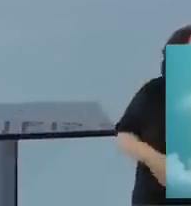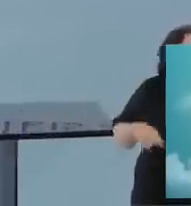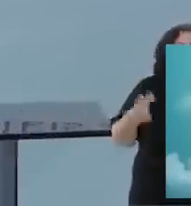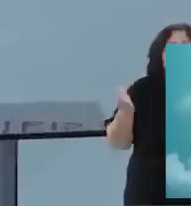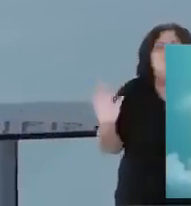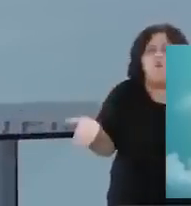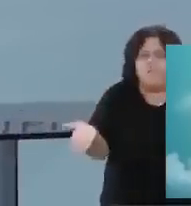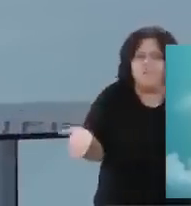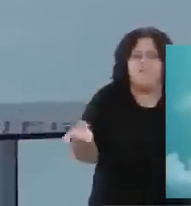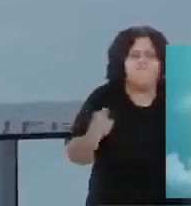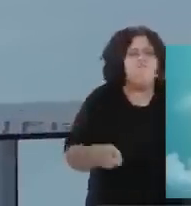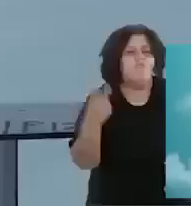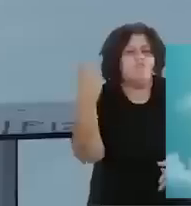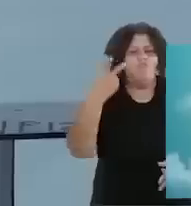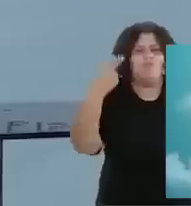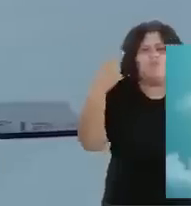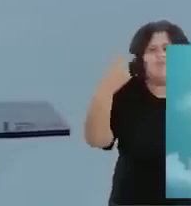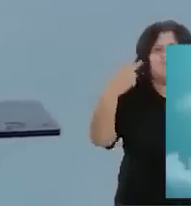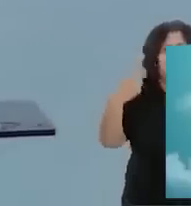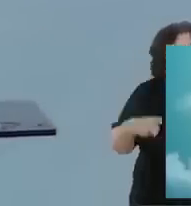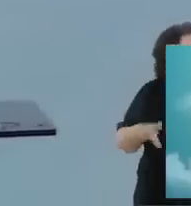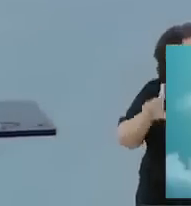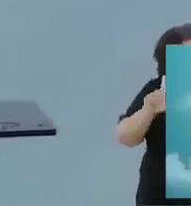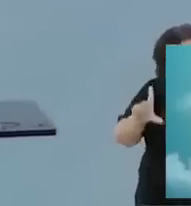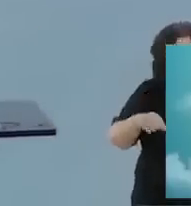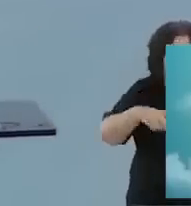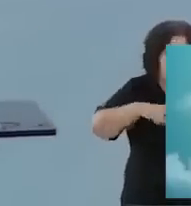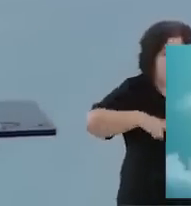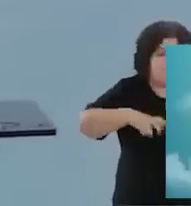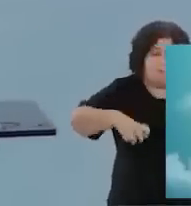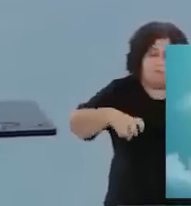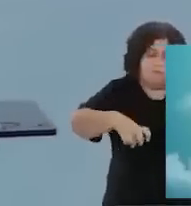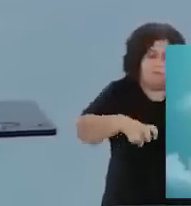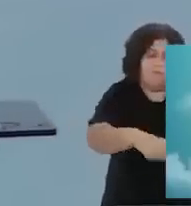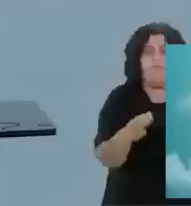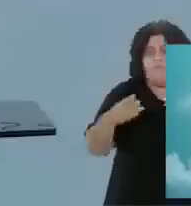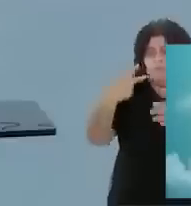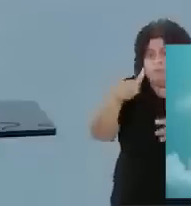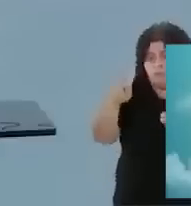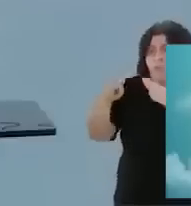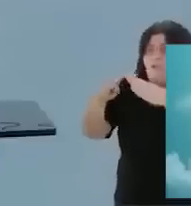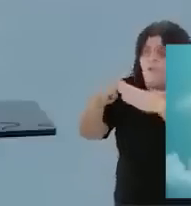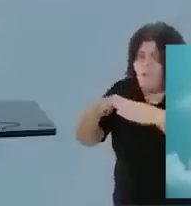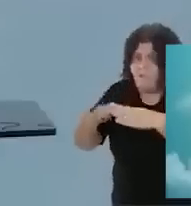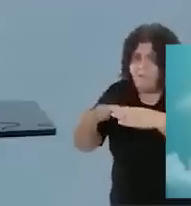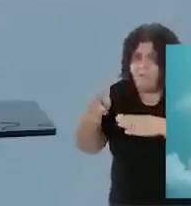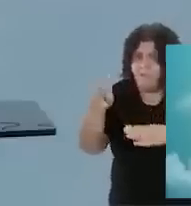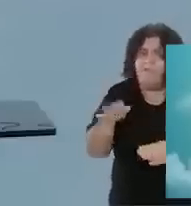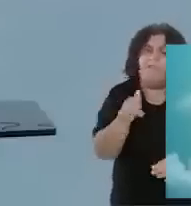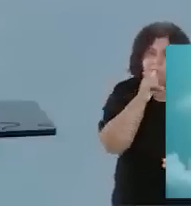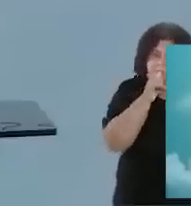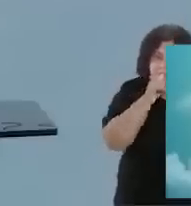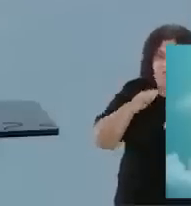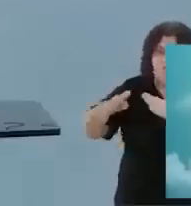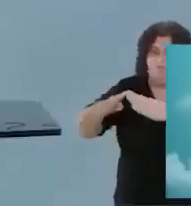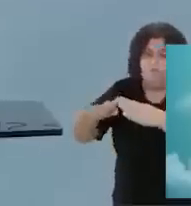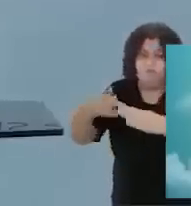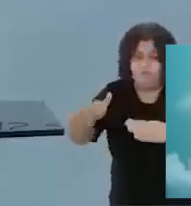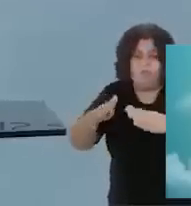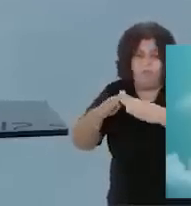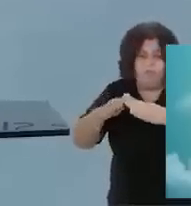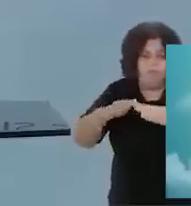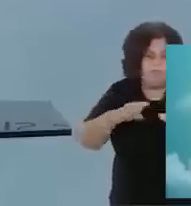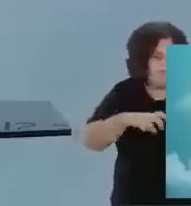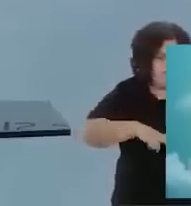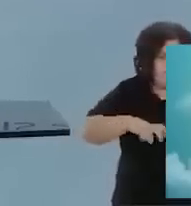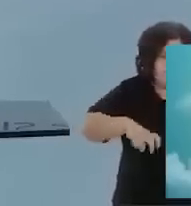Agora imagina a segunda cena. Você está fazendo um jantar com a sua família, preparou um jantar gostoso, aí chega uma visita na